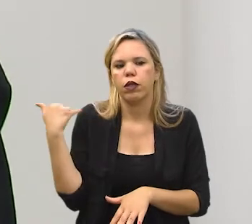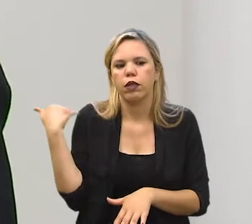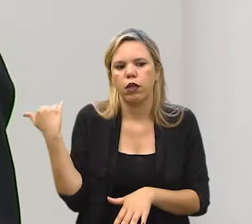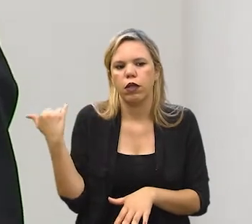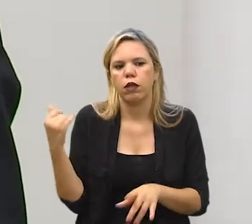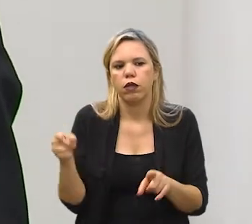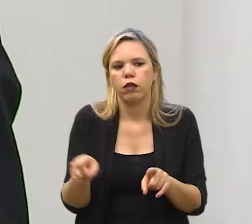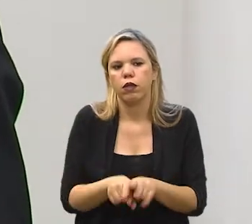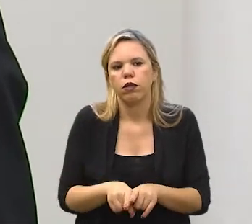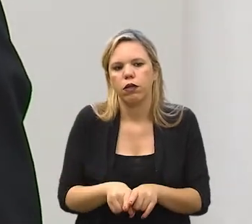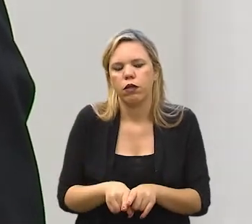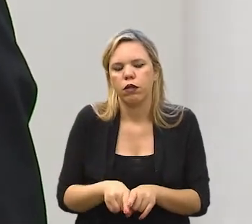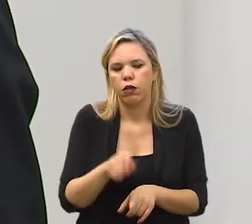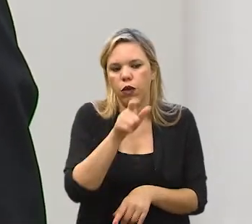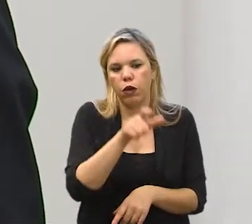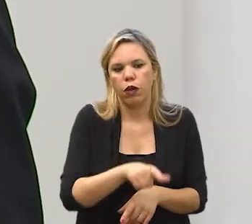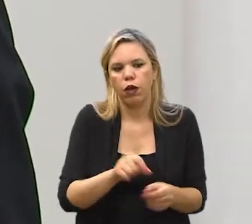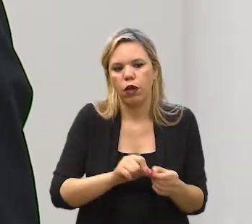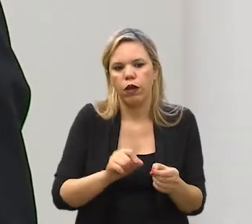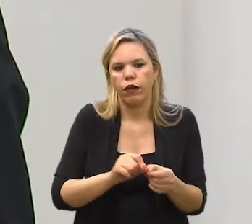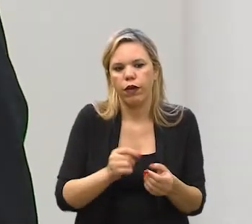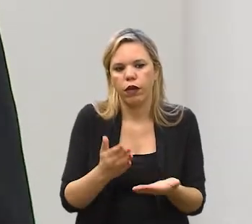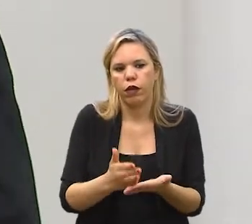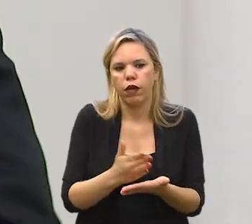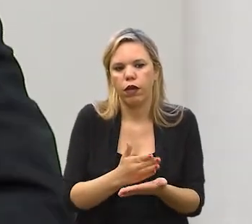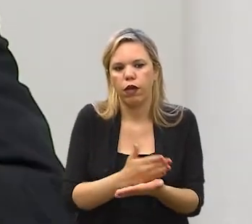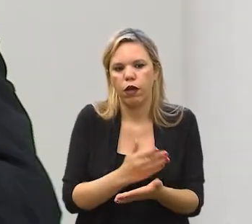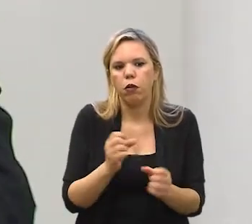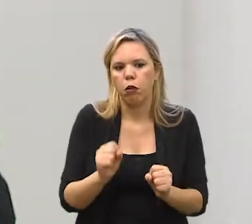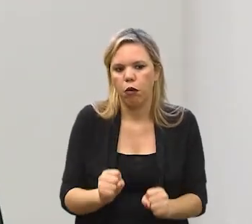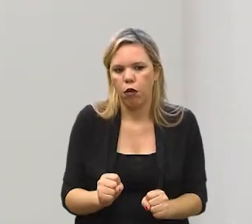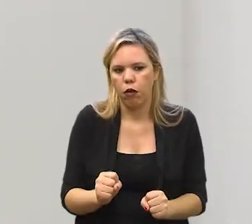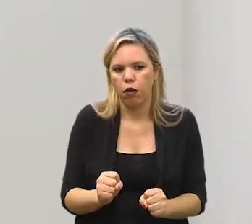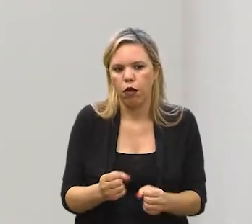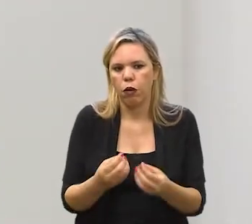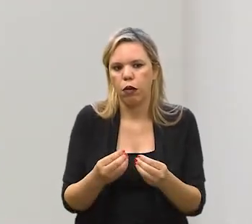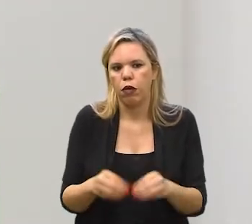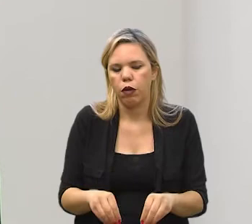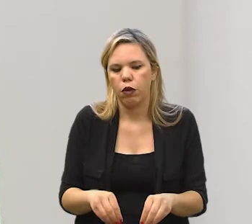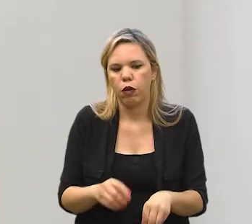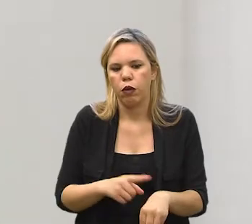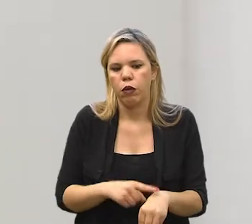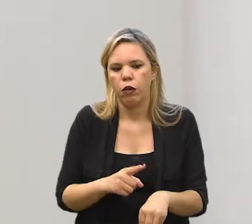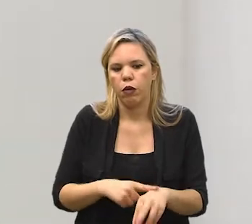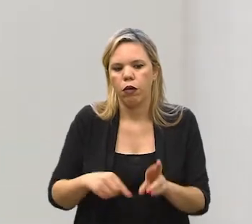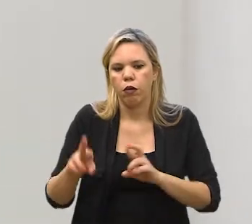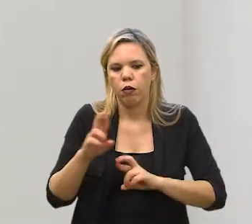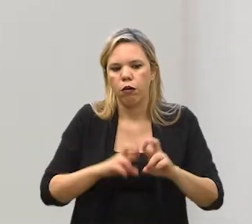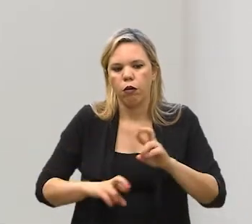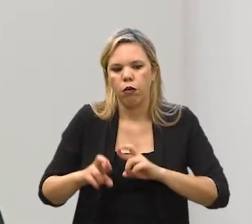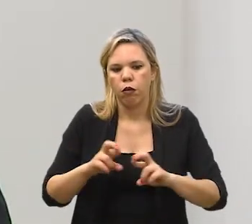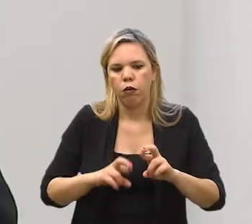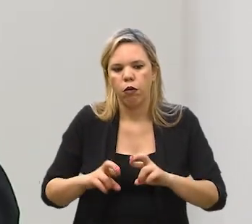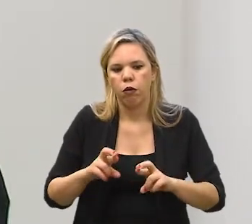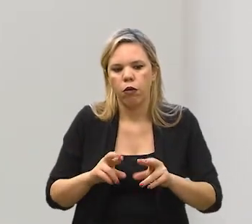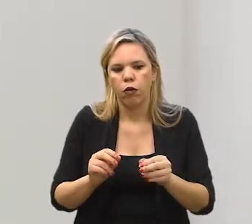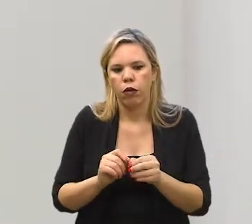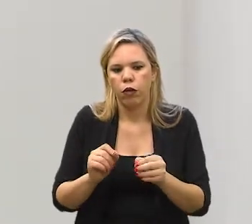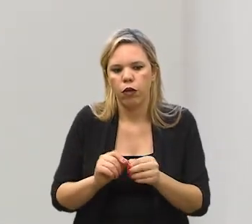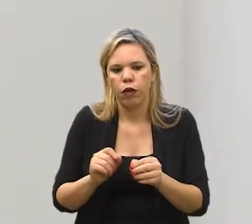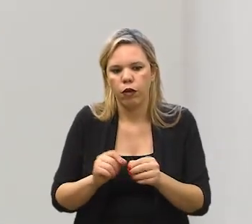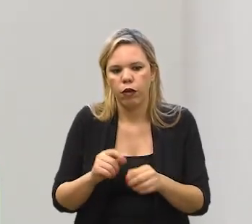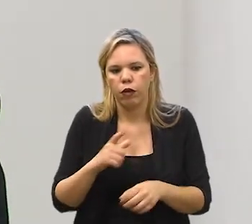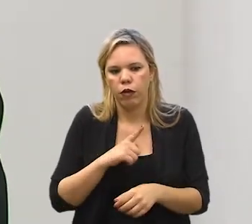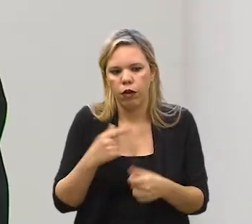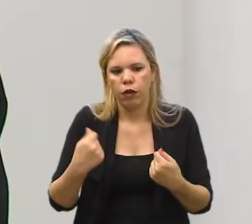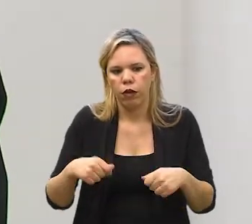também da pessoa que está fazendo o financiamento. Então, isso pode afetar no momento da análise de crédito, fazendo com que haja